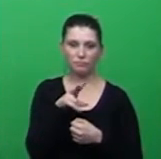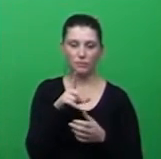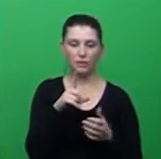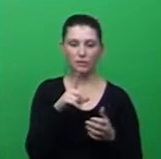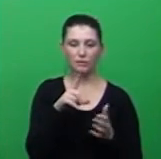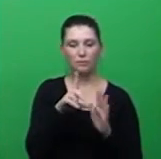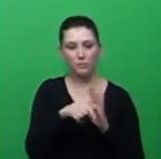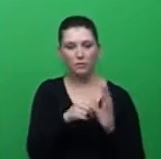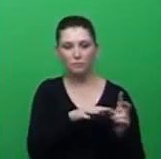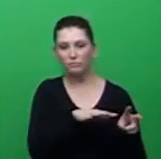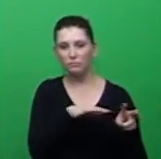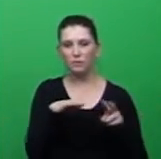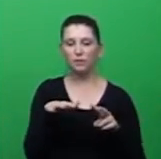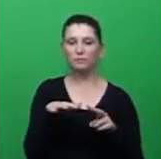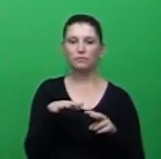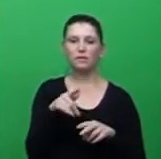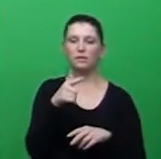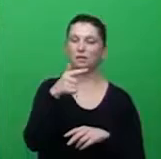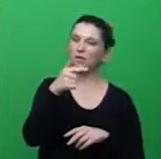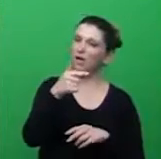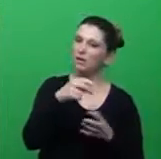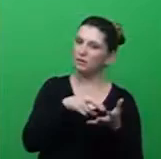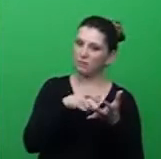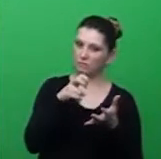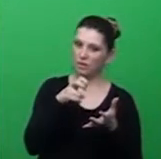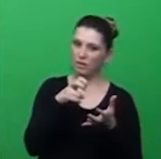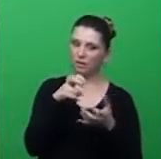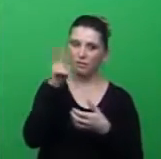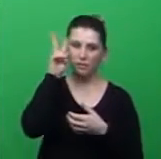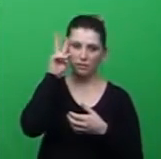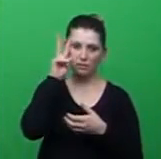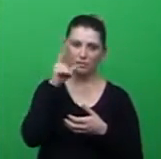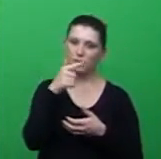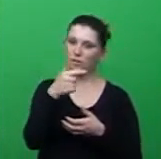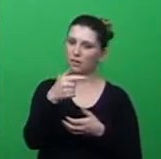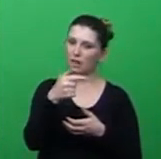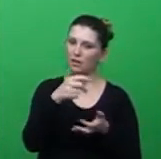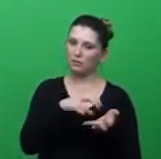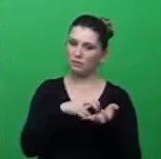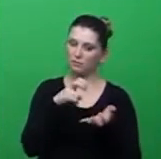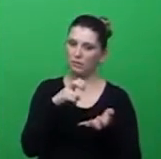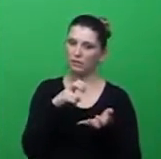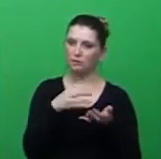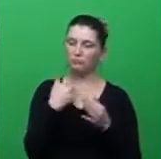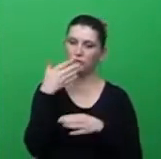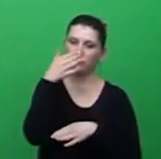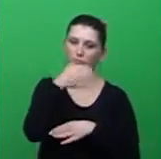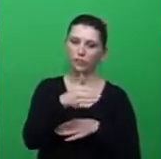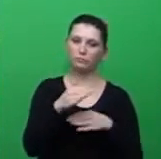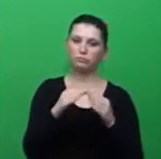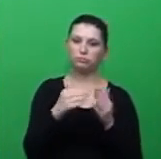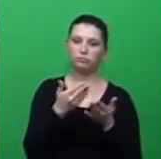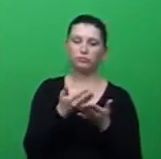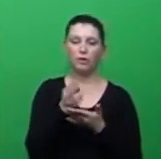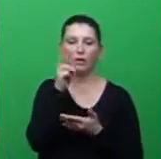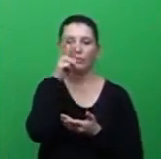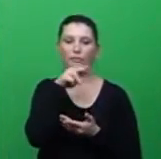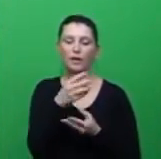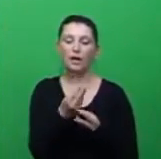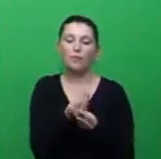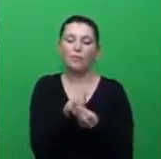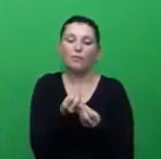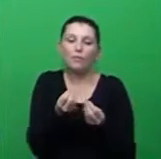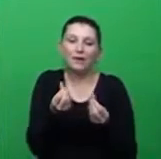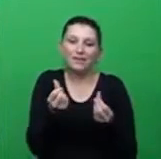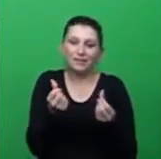às 7 horas da manhã, né, então, os vereadores, na segunda-feira, vamos estar lá cedinho para a gente poder acompanhar a qualidade do que é